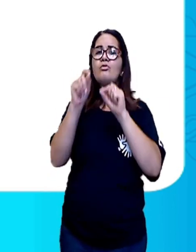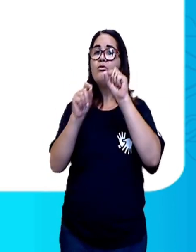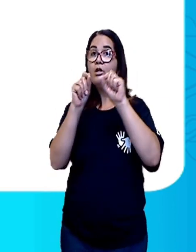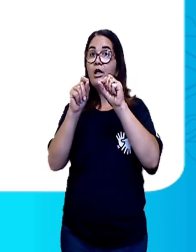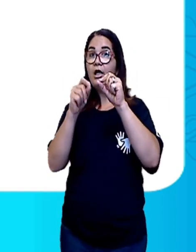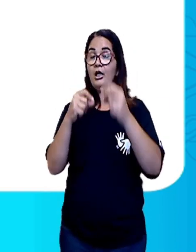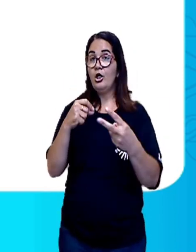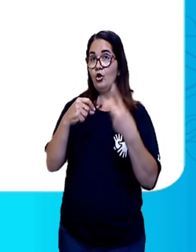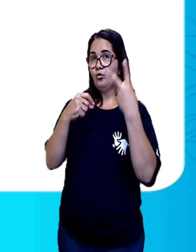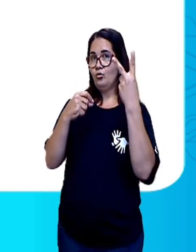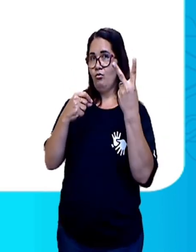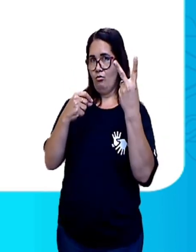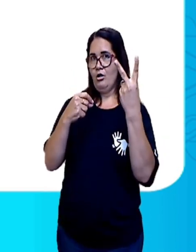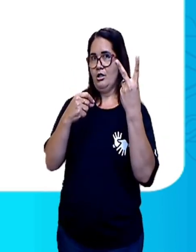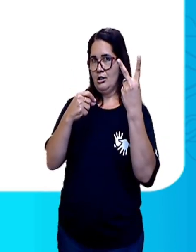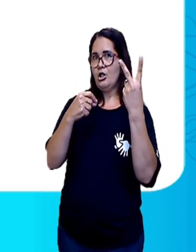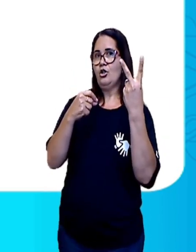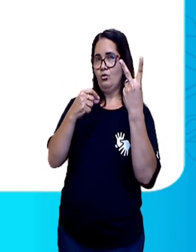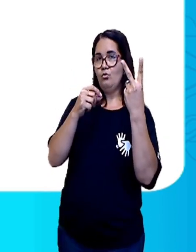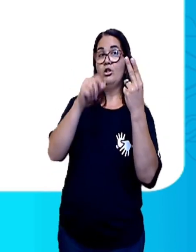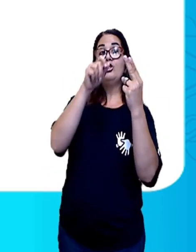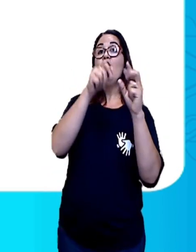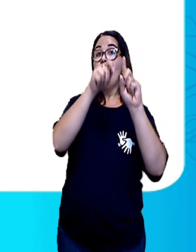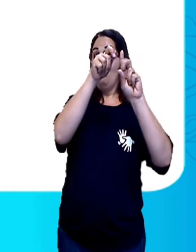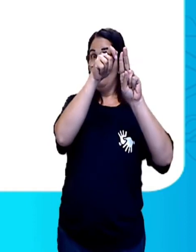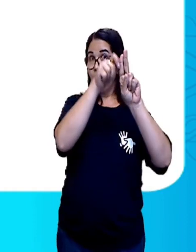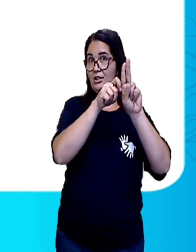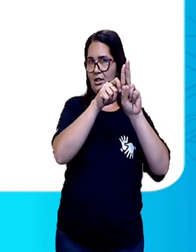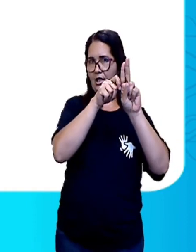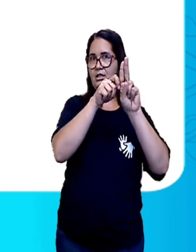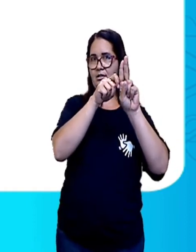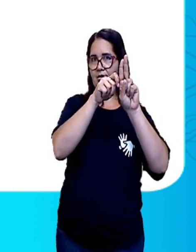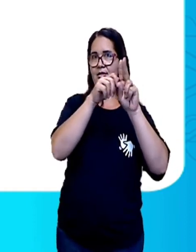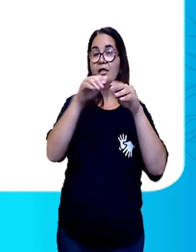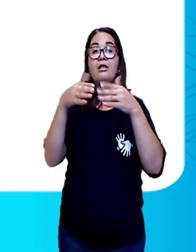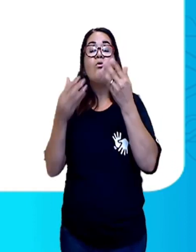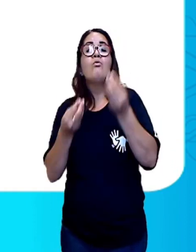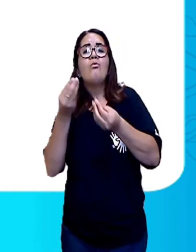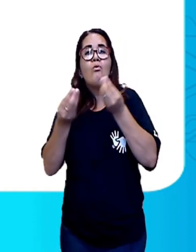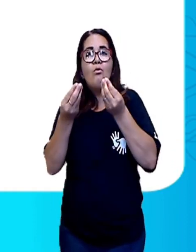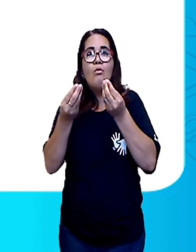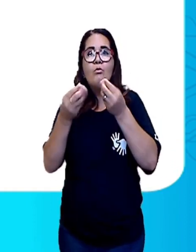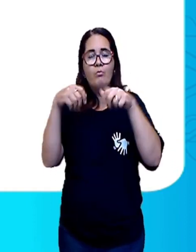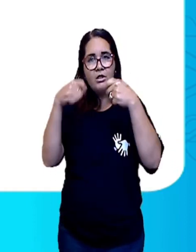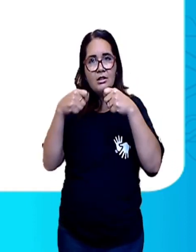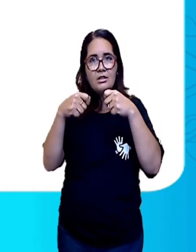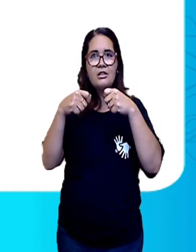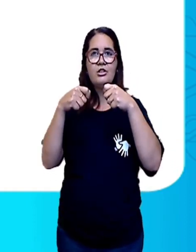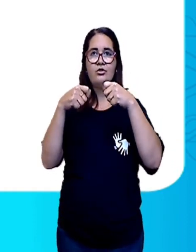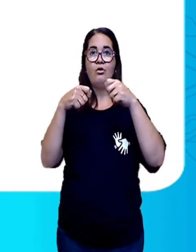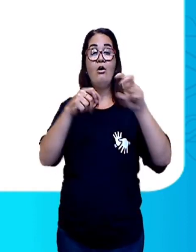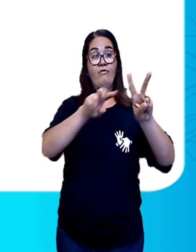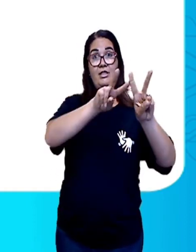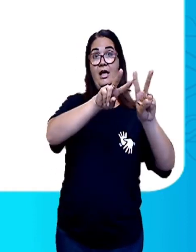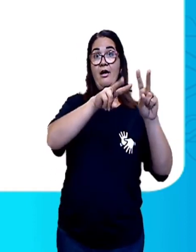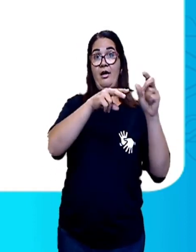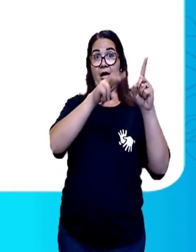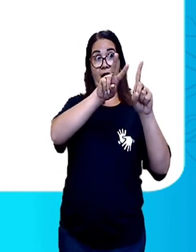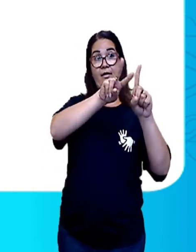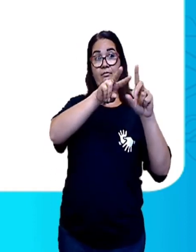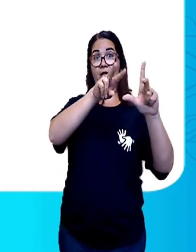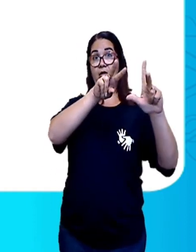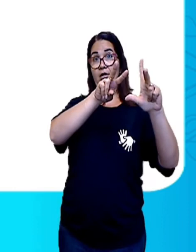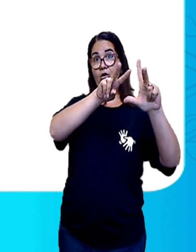quer saber em mililitro. Então, nós temos que fazer toda esta conversão para ml. Então, nós sabemos